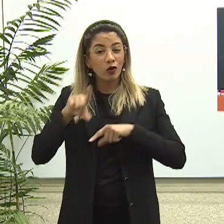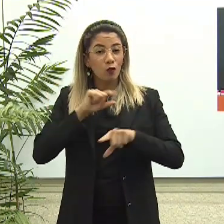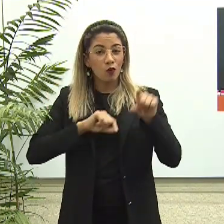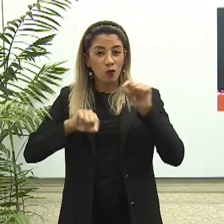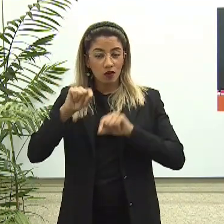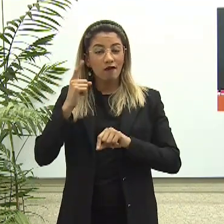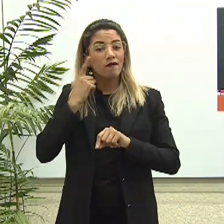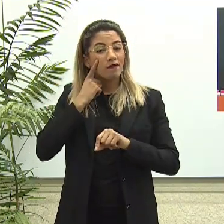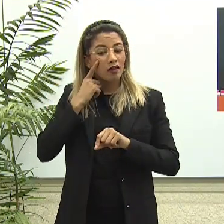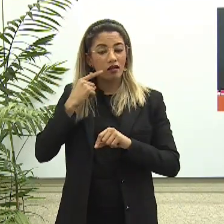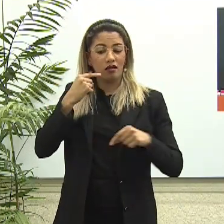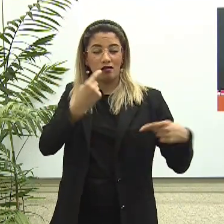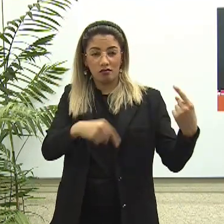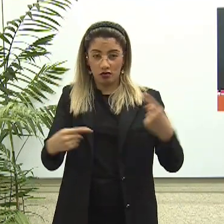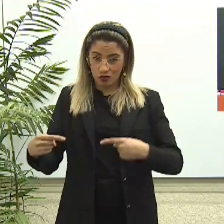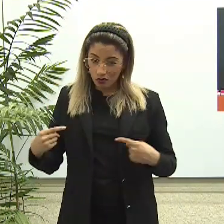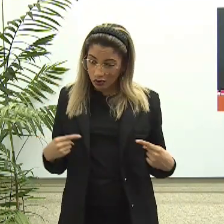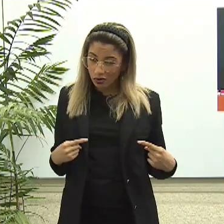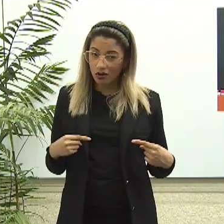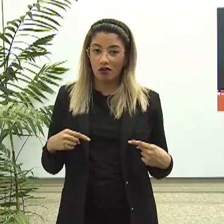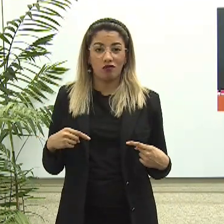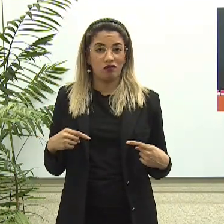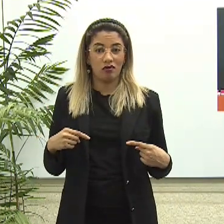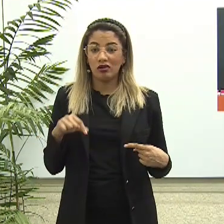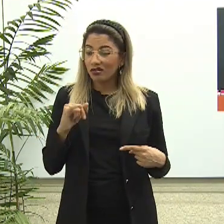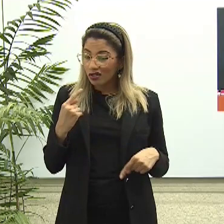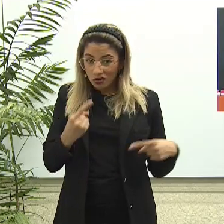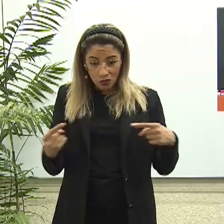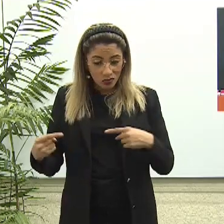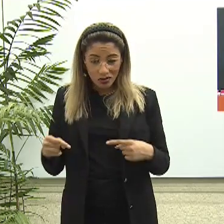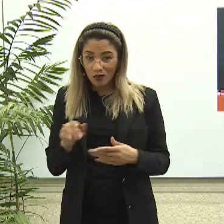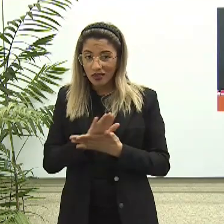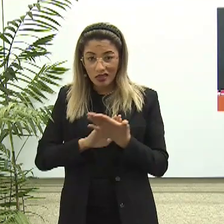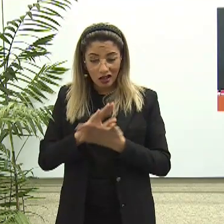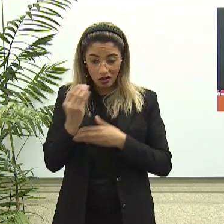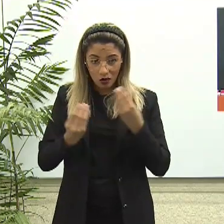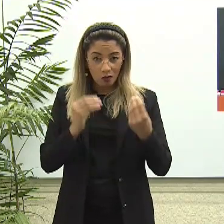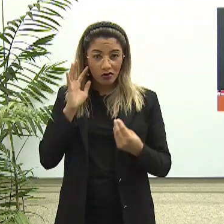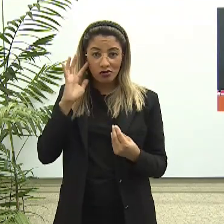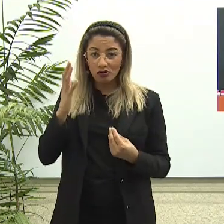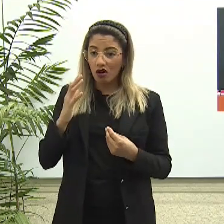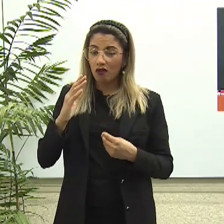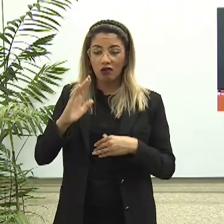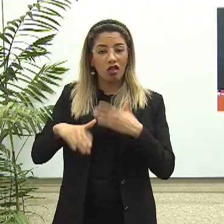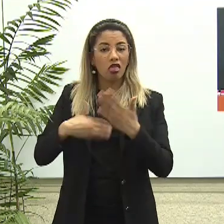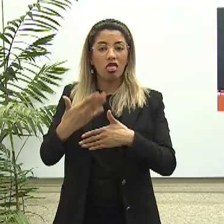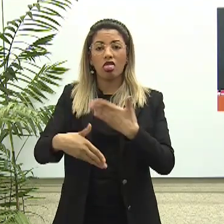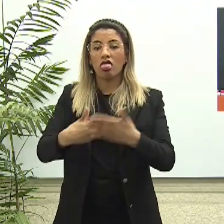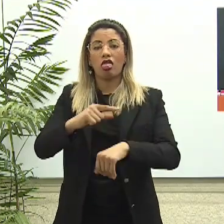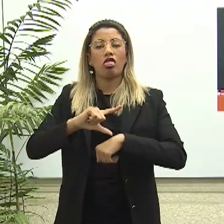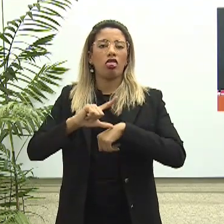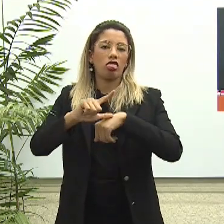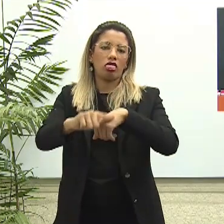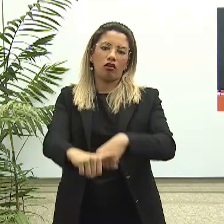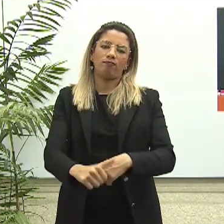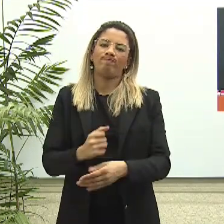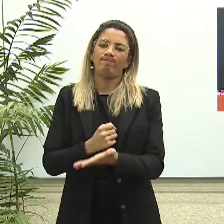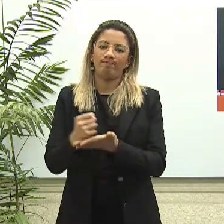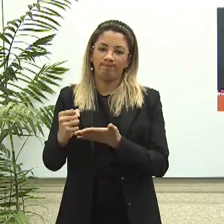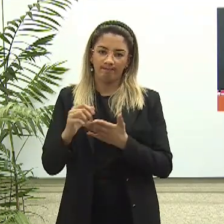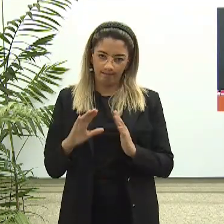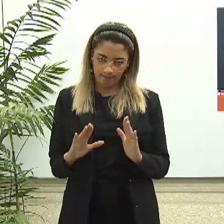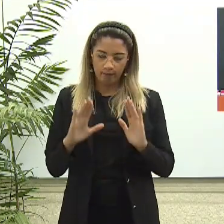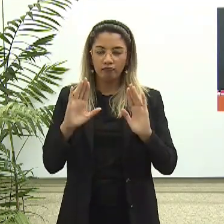impactos desse processo ou vai ser tarde demais para qualquer reação porque a a prospectiva é que muitas